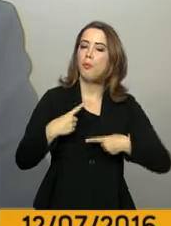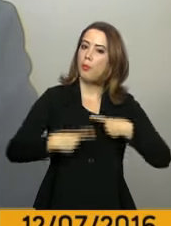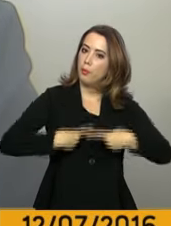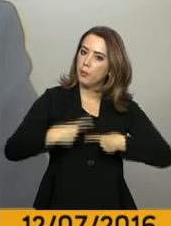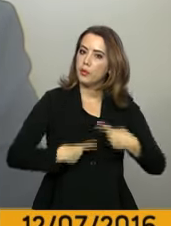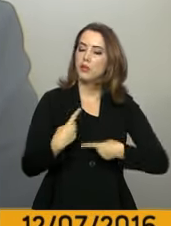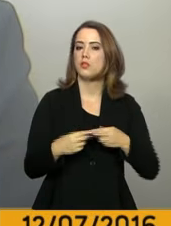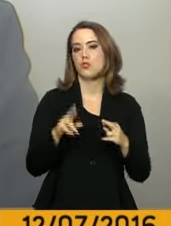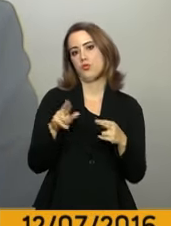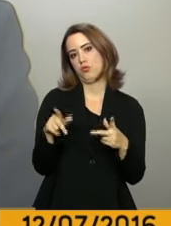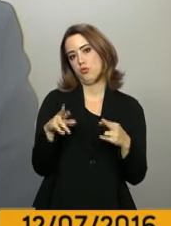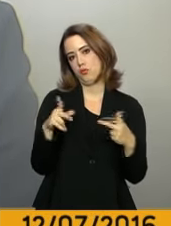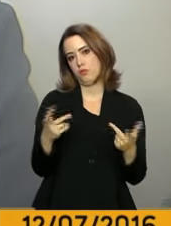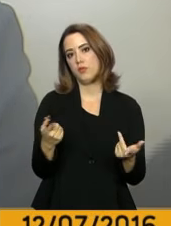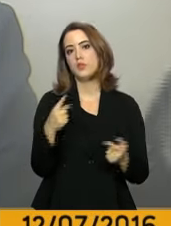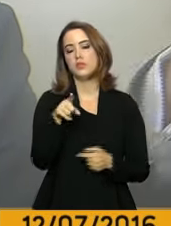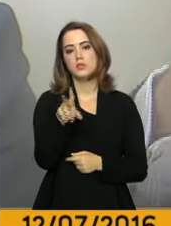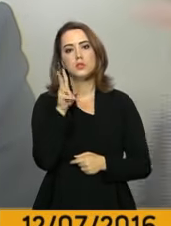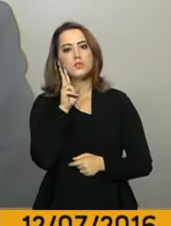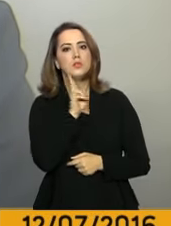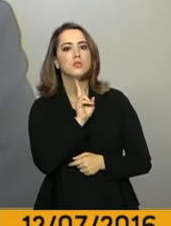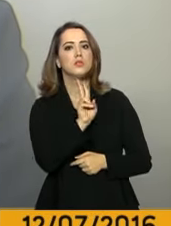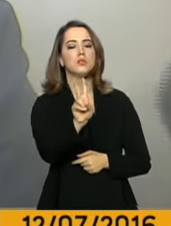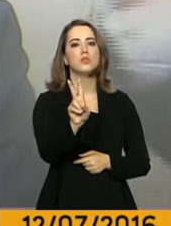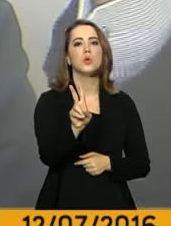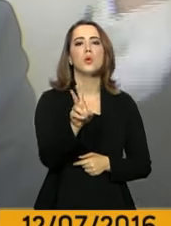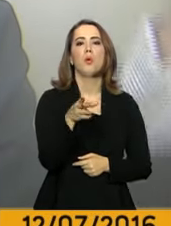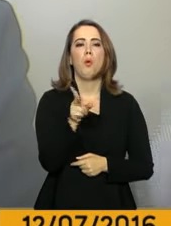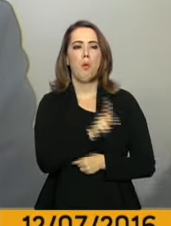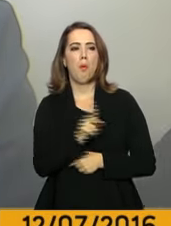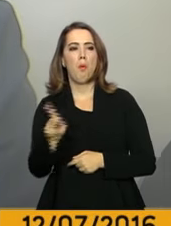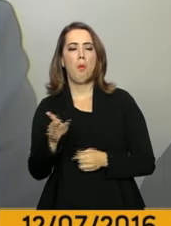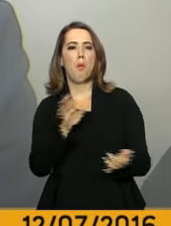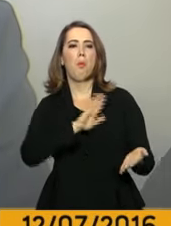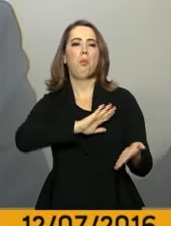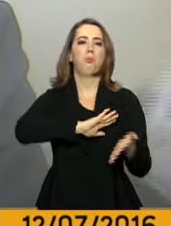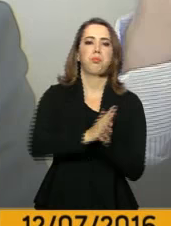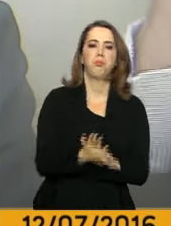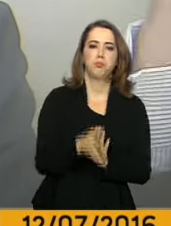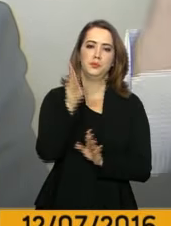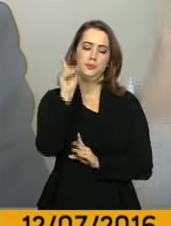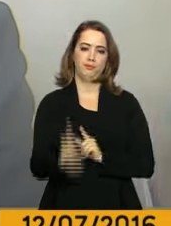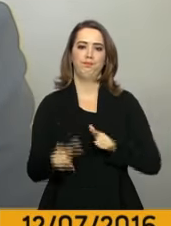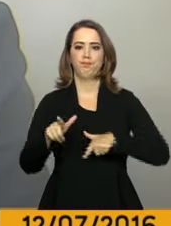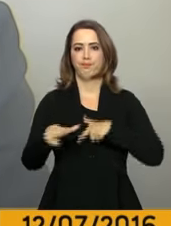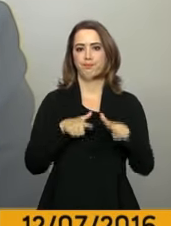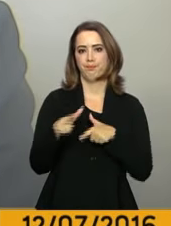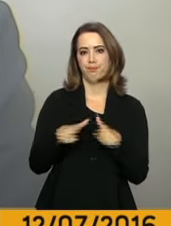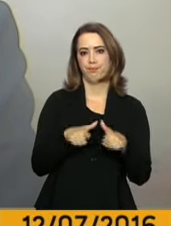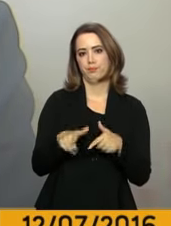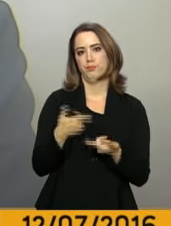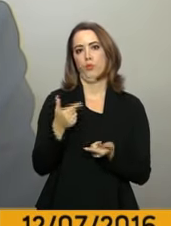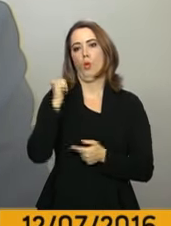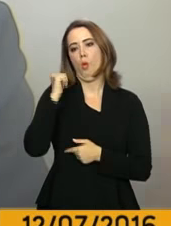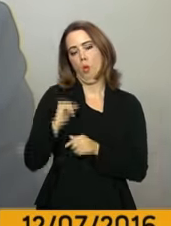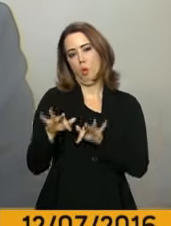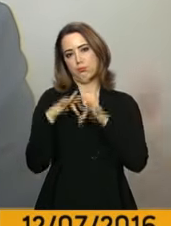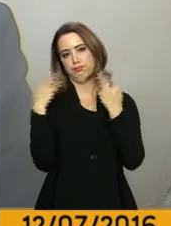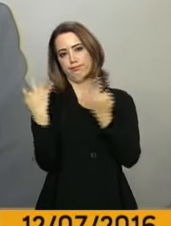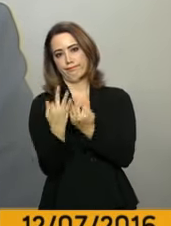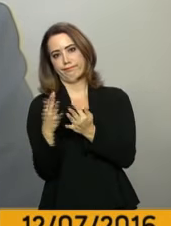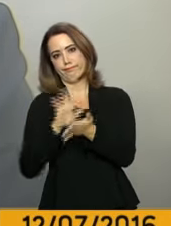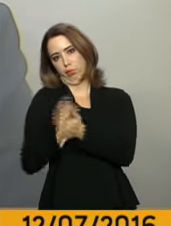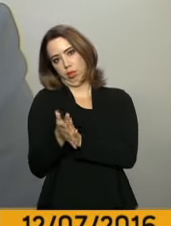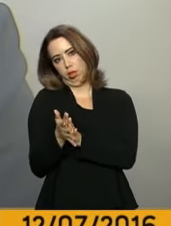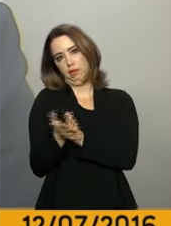aqui como diz a Senadora Ana mélia o temer vai acabar com os direitos trabalhistas Bolsa Família desapareça não há mais Ora